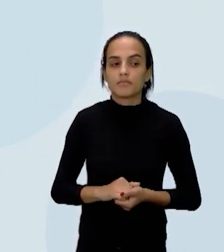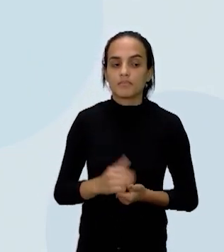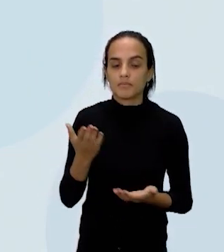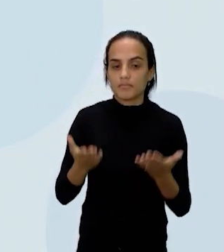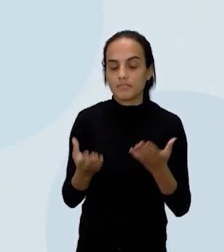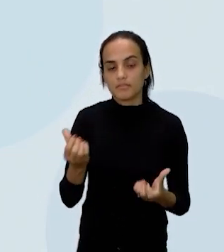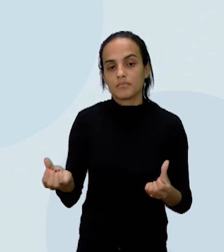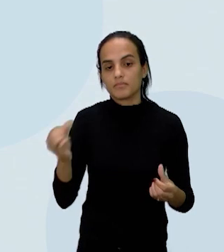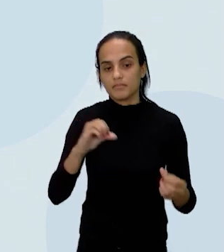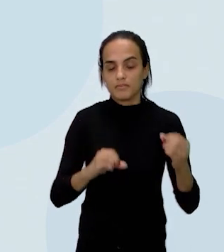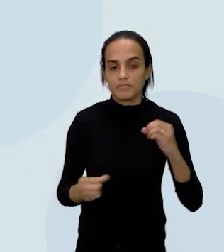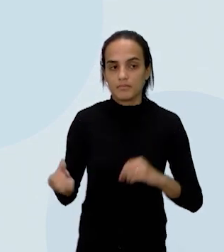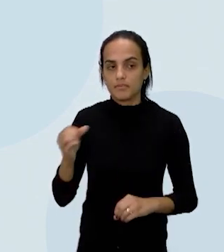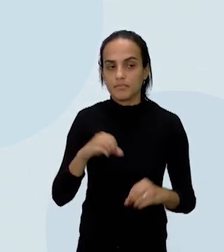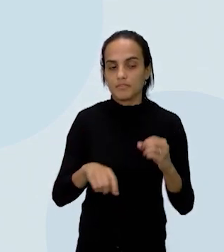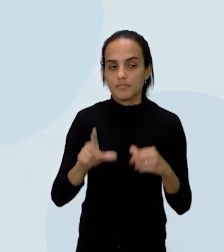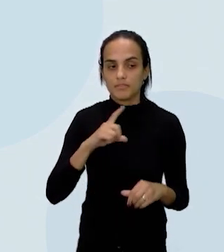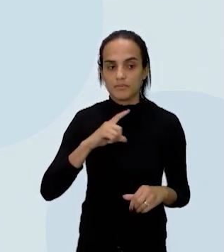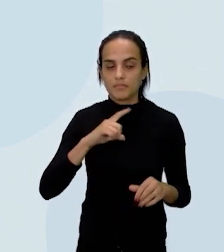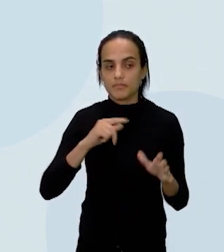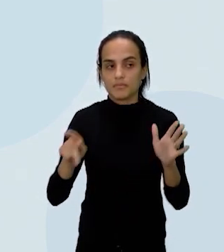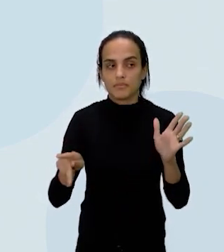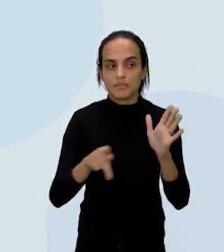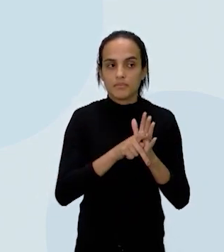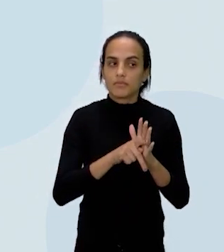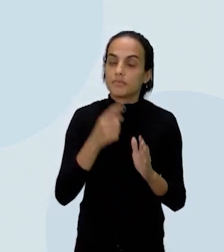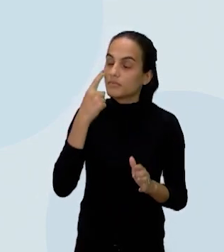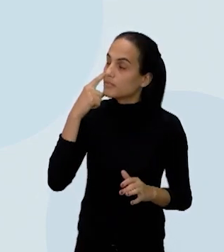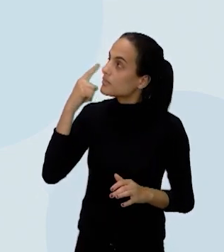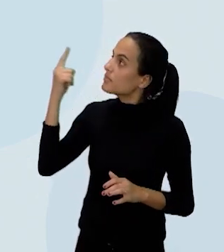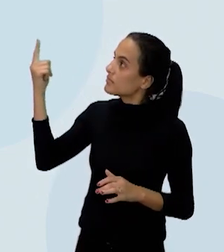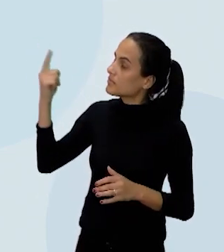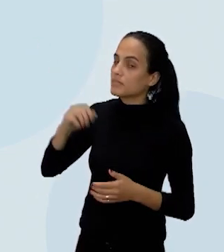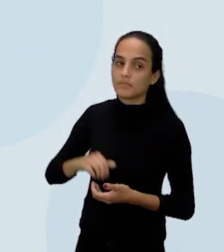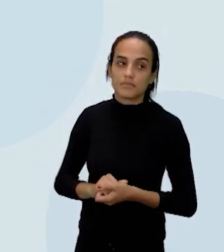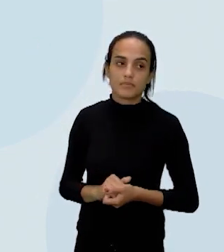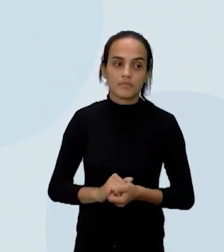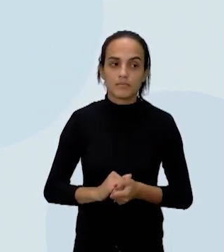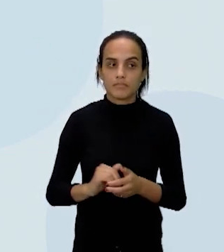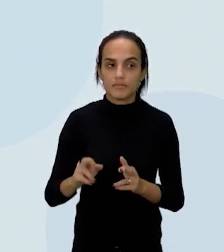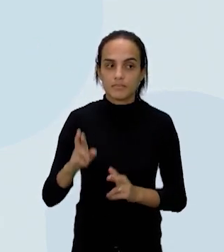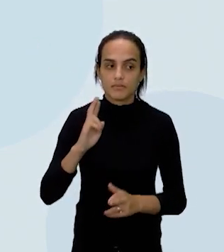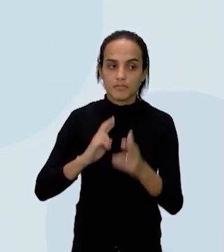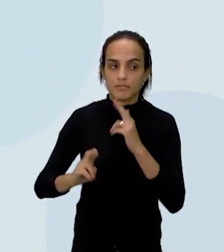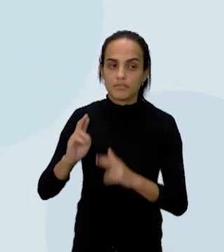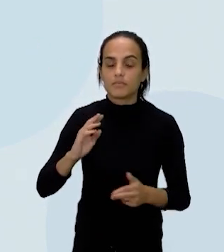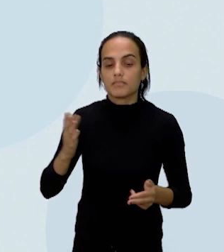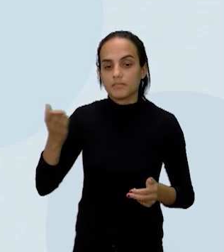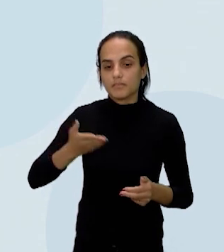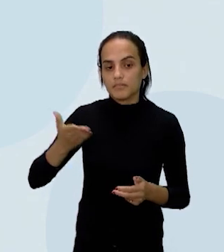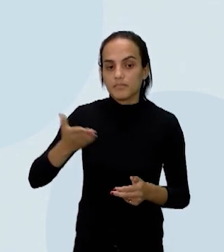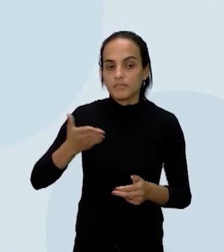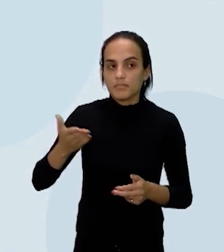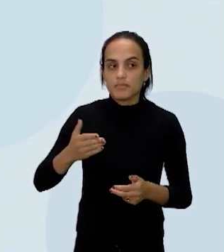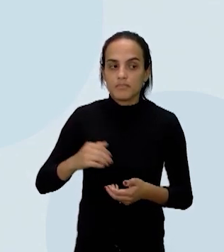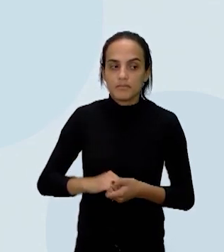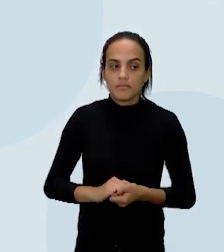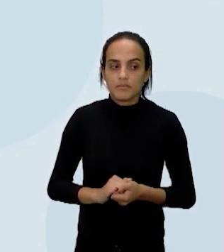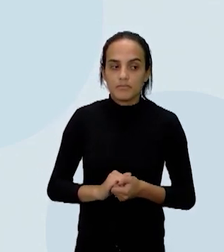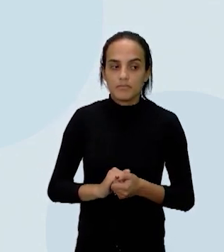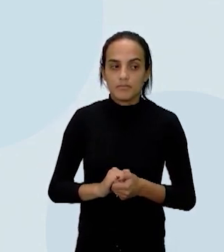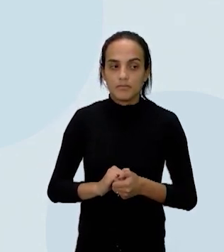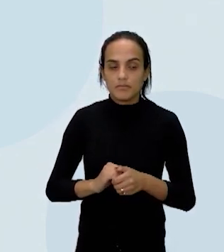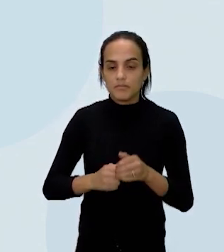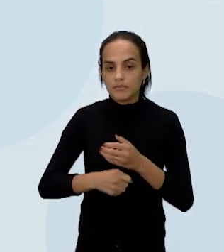tem uma particularidade. Ele está relacionado à velocidade. Então, não é quanto a quantidade de